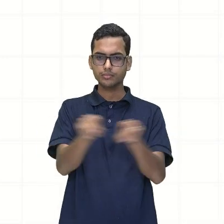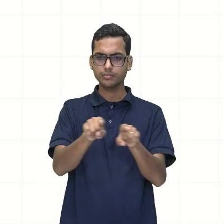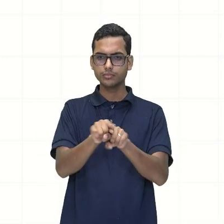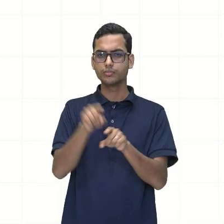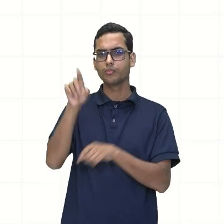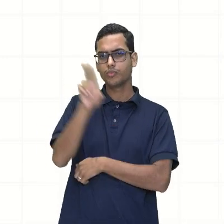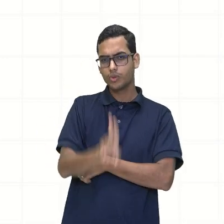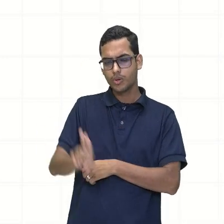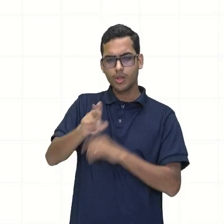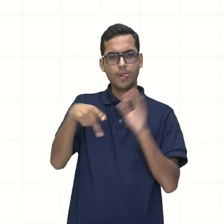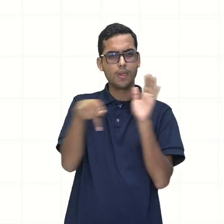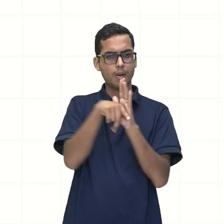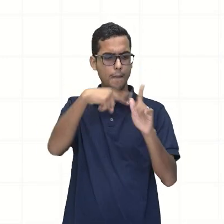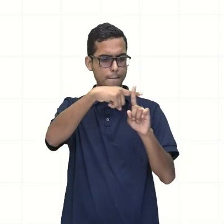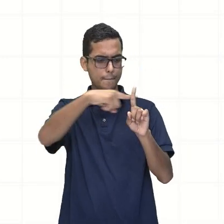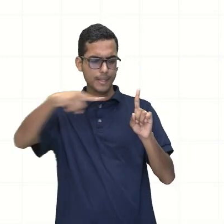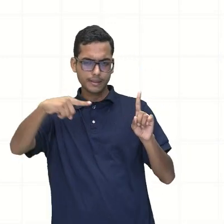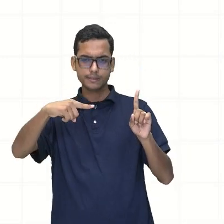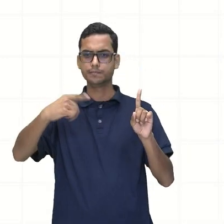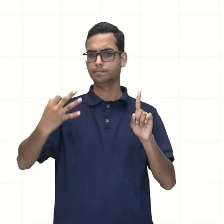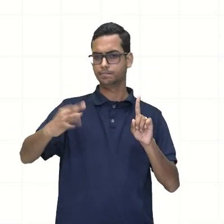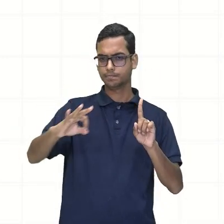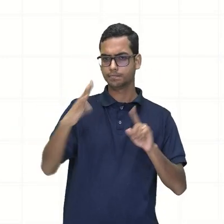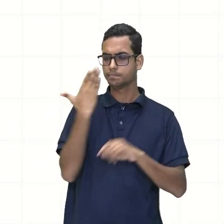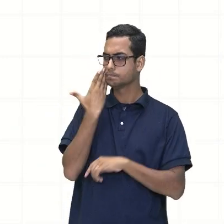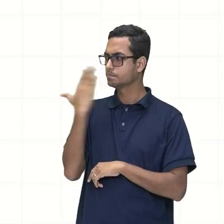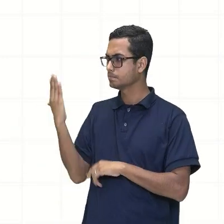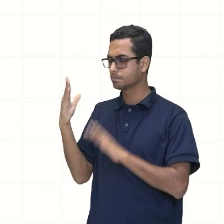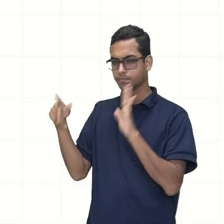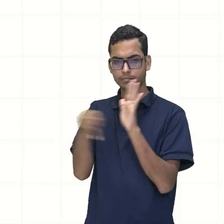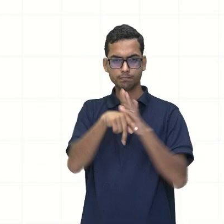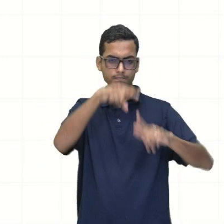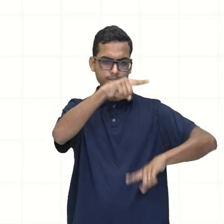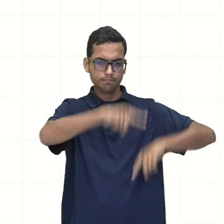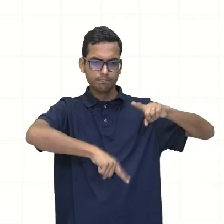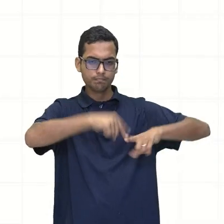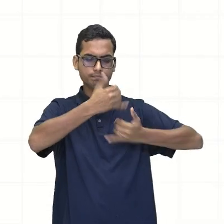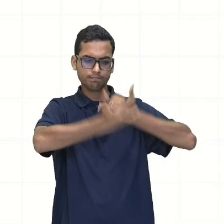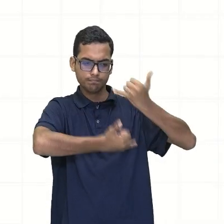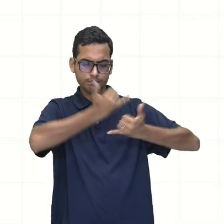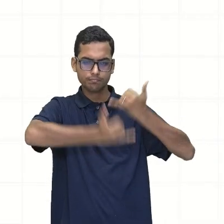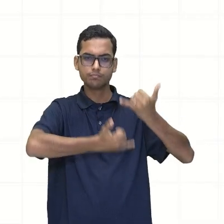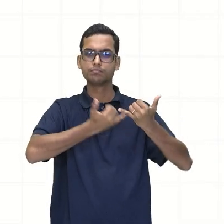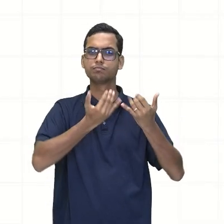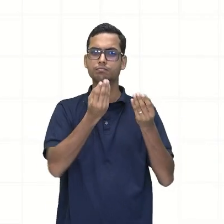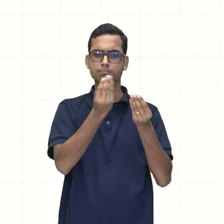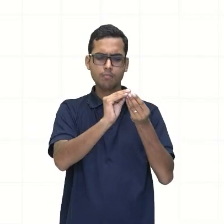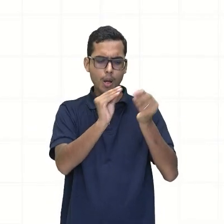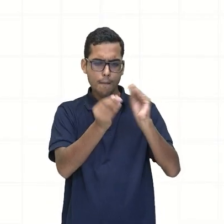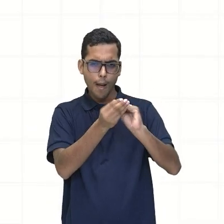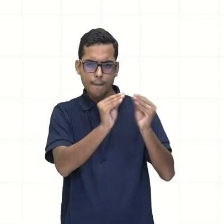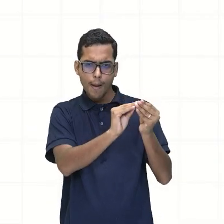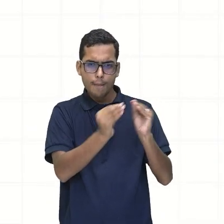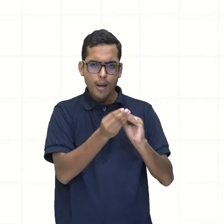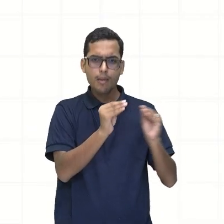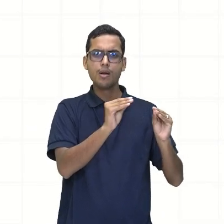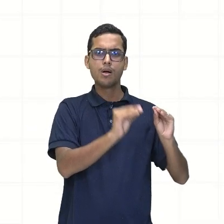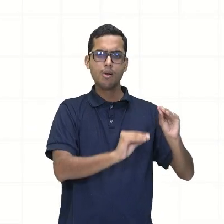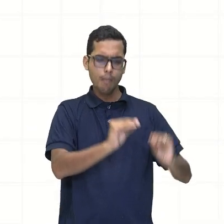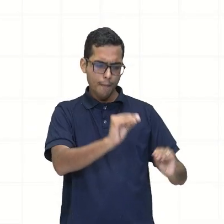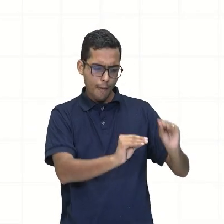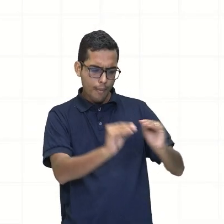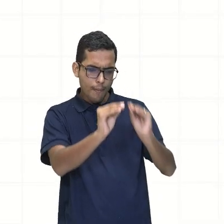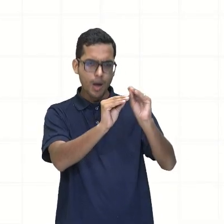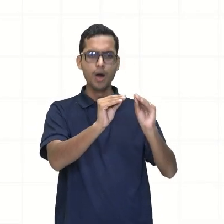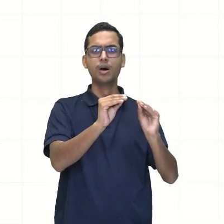usando aí a metade, né, no caso aí do brinquedo. Então, ele montou a metade, ele montou 1/2. Aí